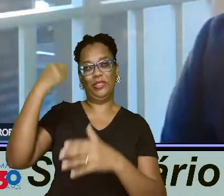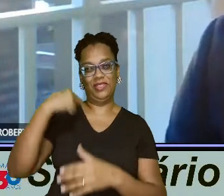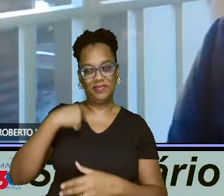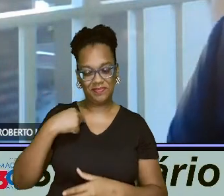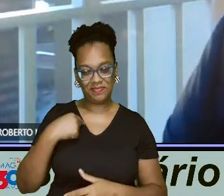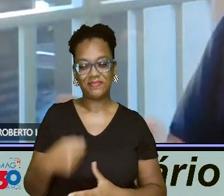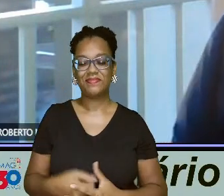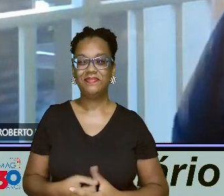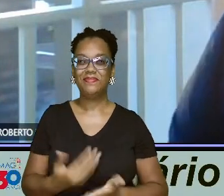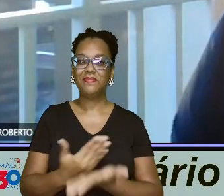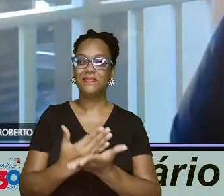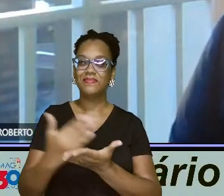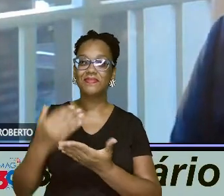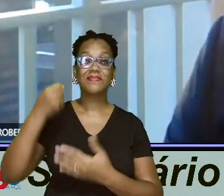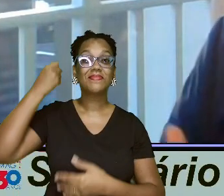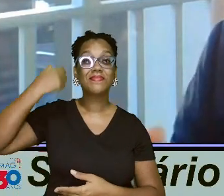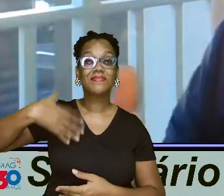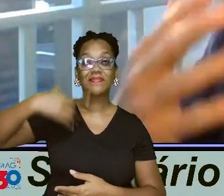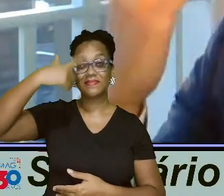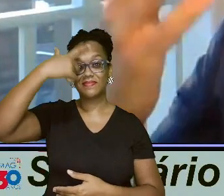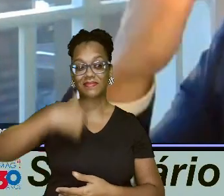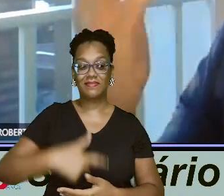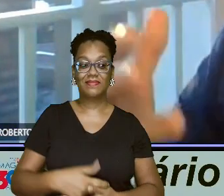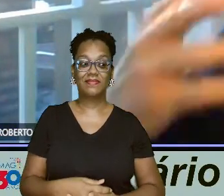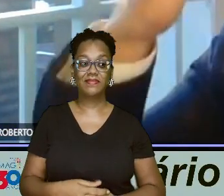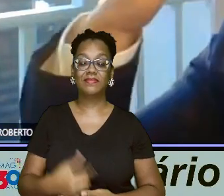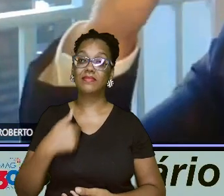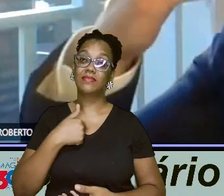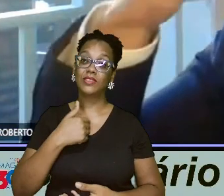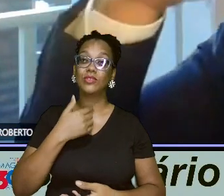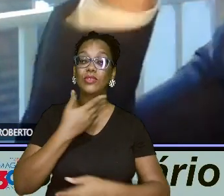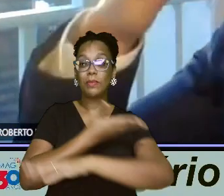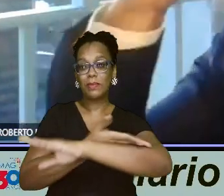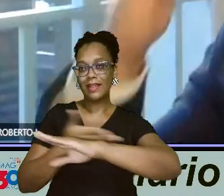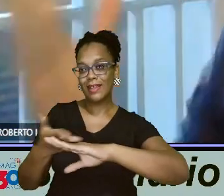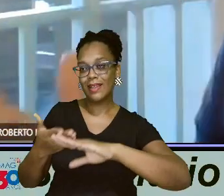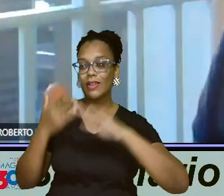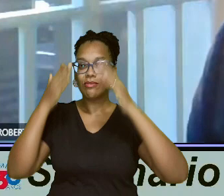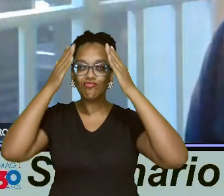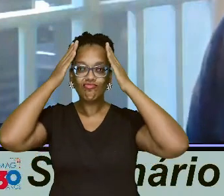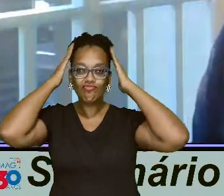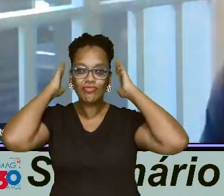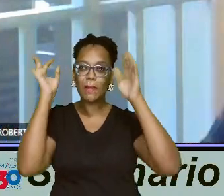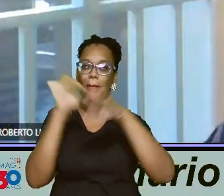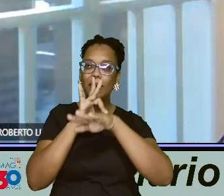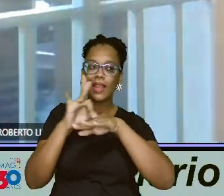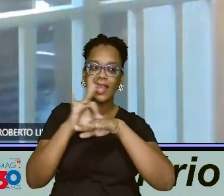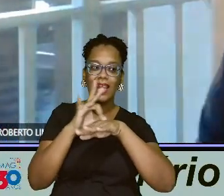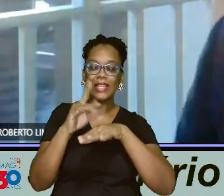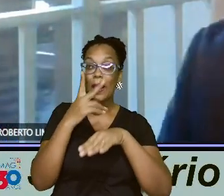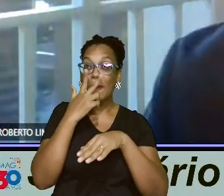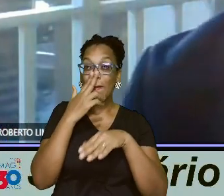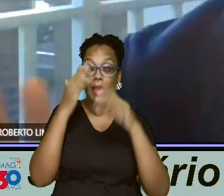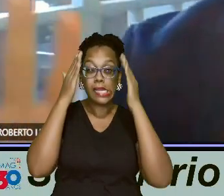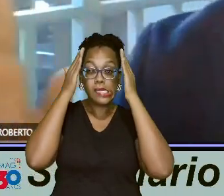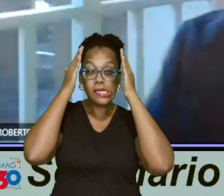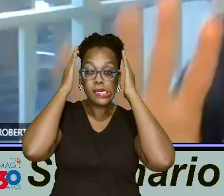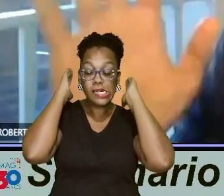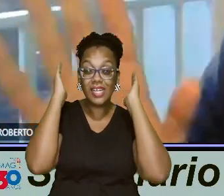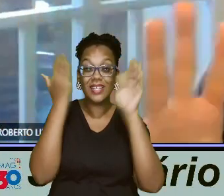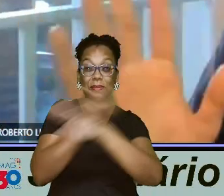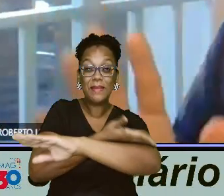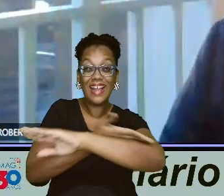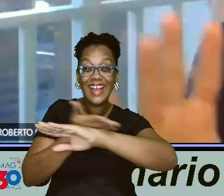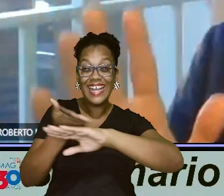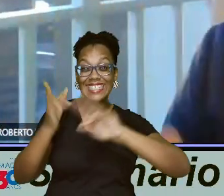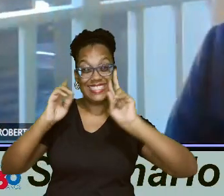minha autodescrição. Eu sou branco, tenho cabelo preto, mas ele está altamente grisalho, que não dá para perceber aqui.